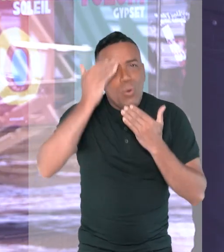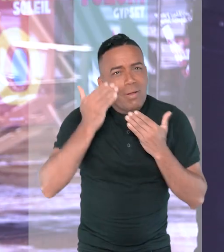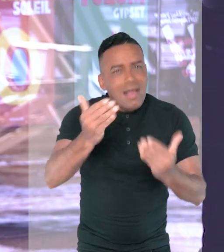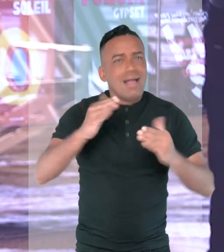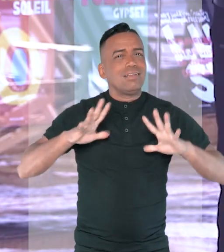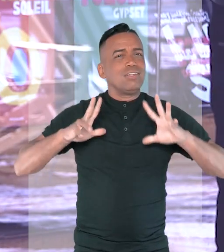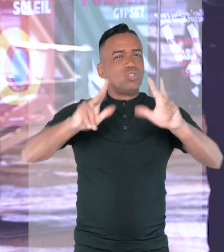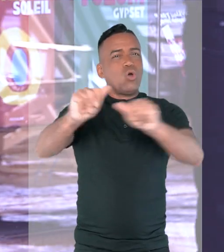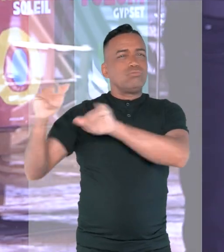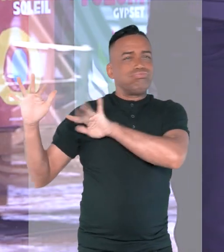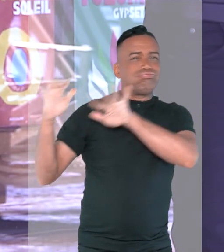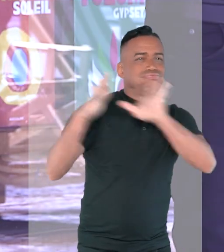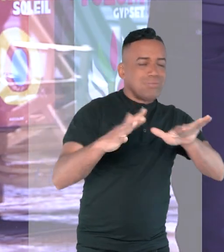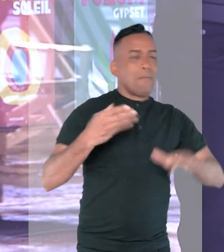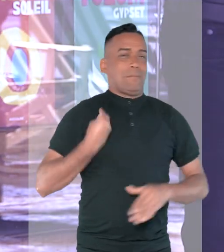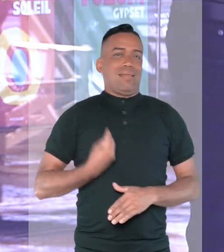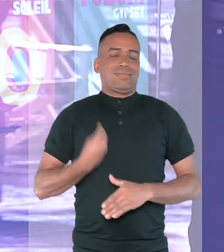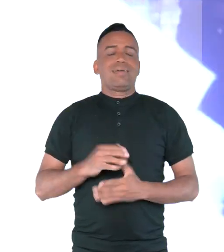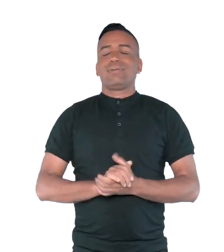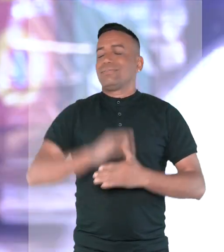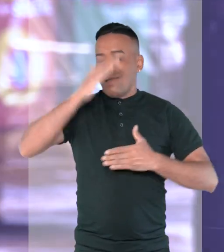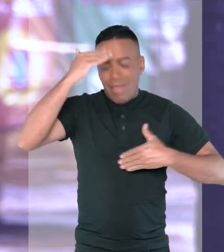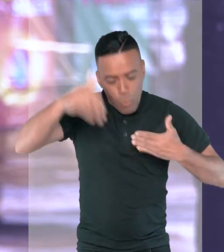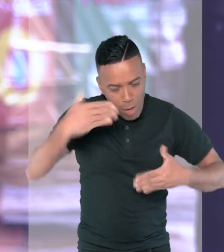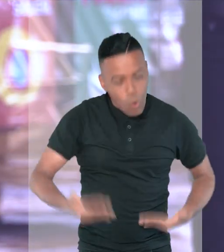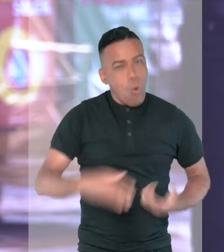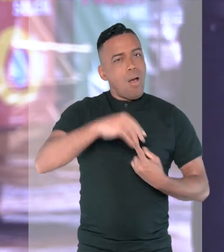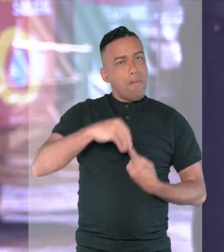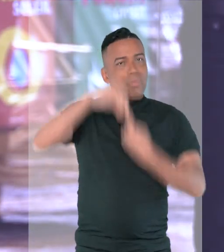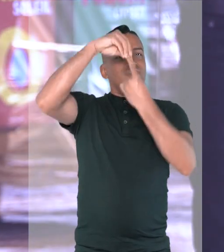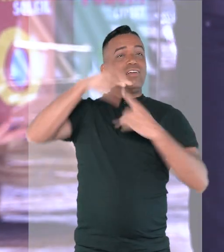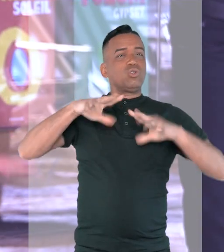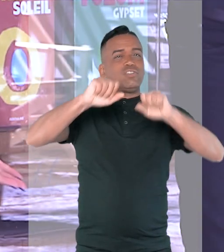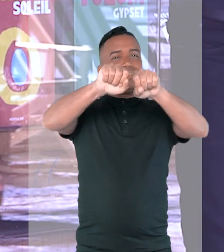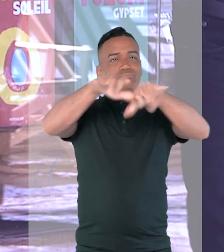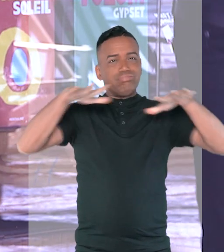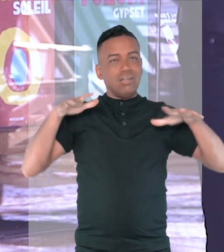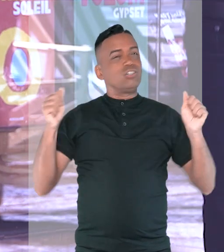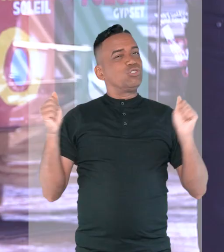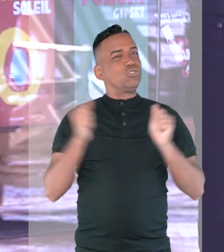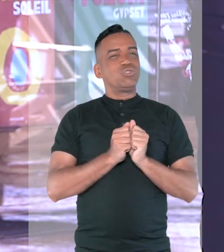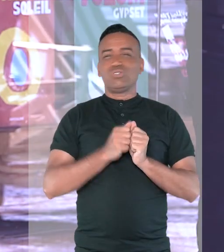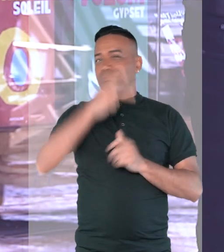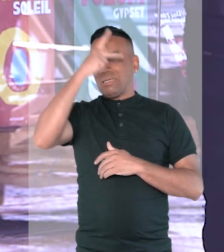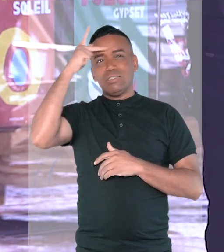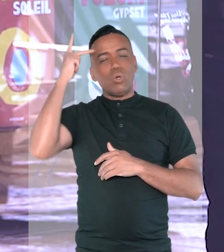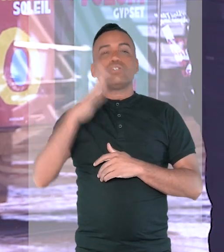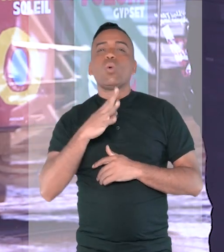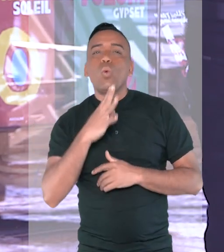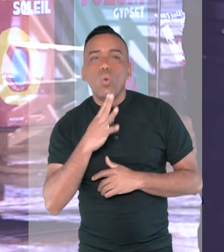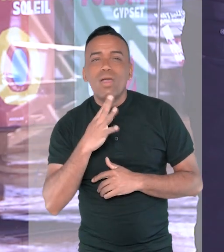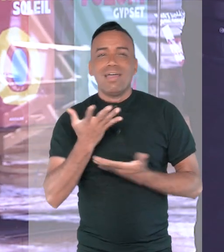Gente, muito obrigada pela presença de vocês. Não é só uma honra, como é um privilégio ter todos vocês aqui. Eu fico muito feliz de ver